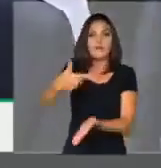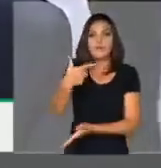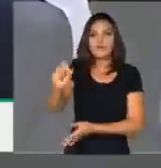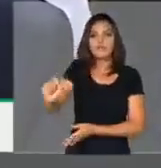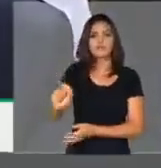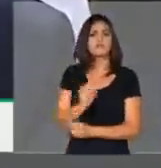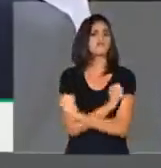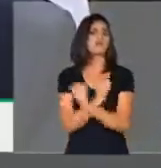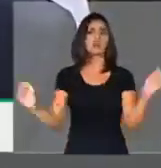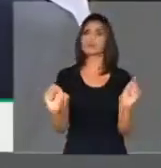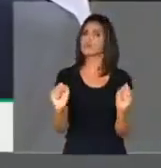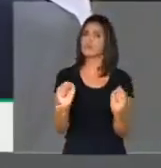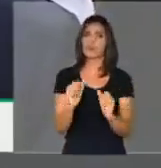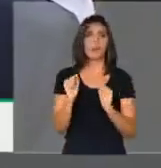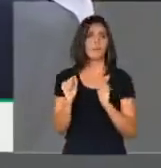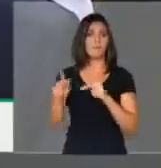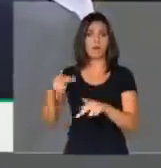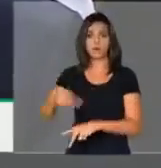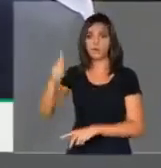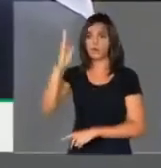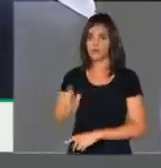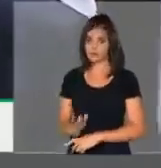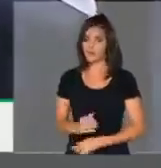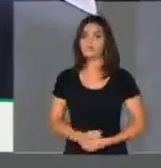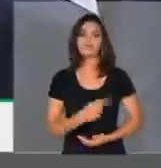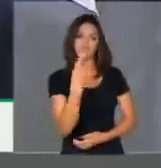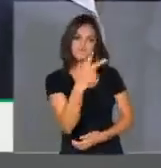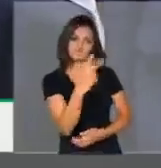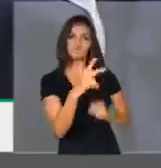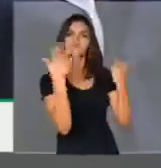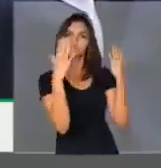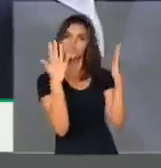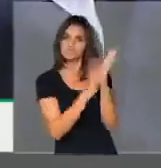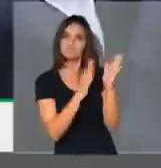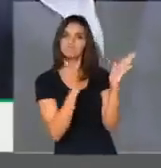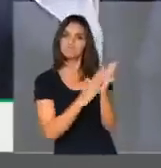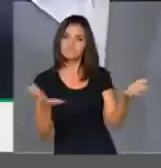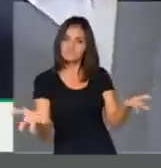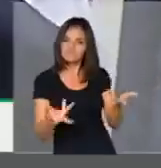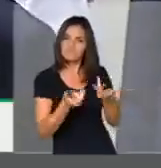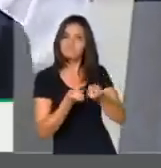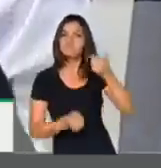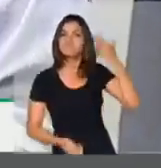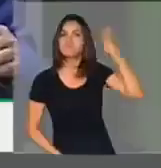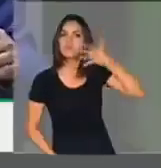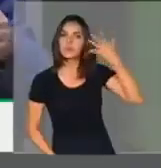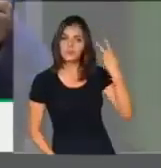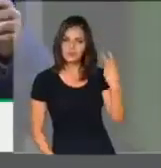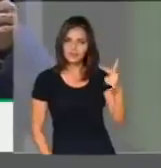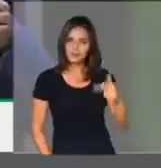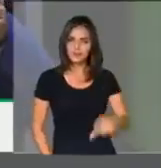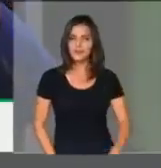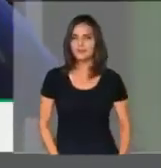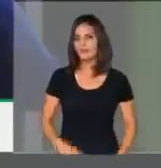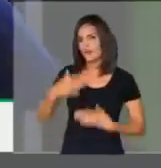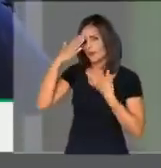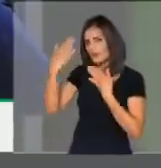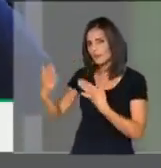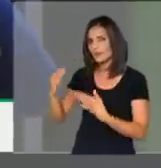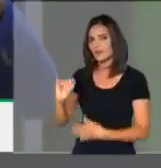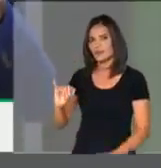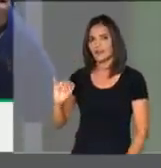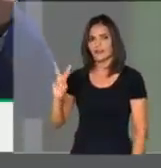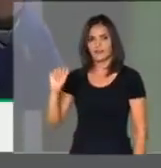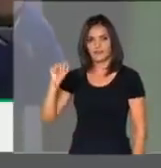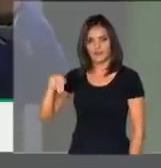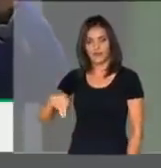de parabéns, o parabéns da bancada do PSOL, mais uma vez, pelo brilhantismo de sua exposição. Obrigado. Muito obrigado, deputado Ivan Valente. Antes de passar